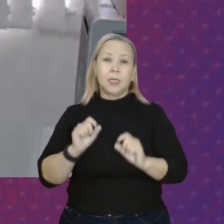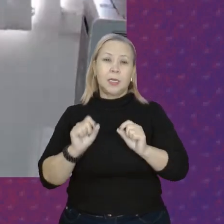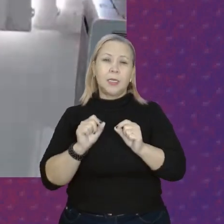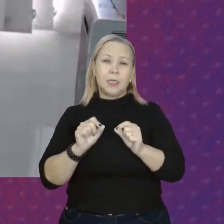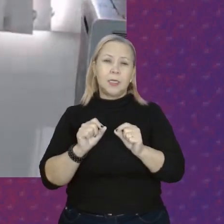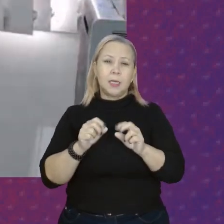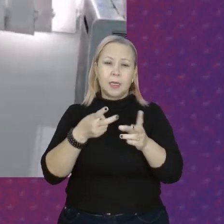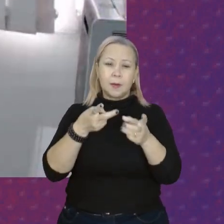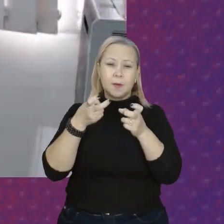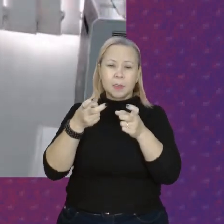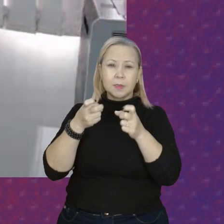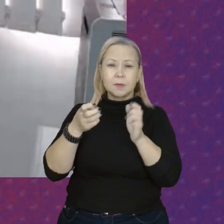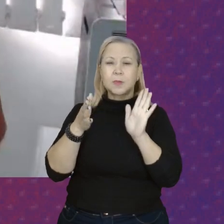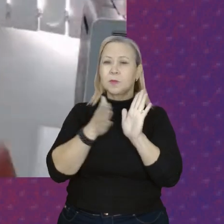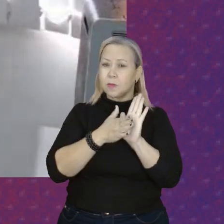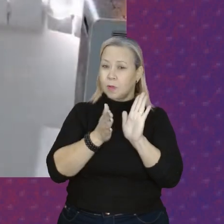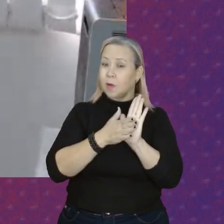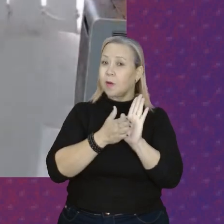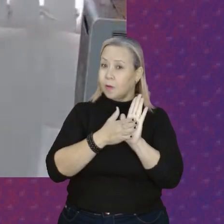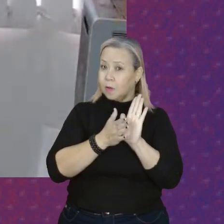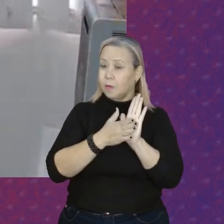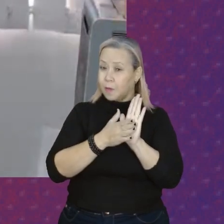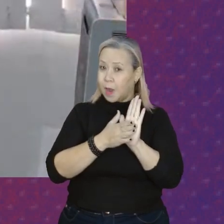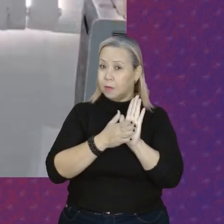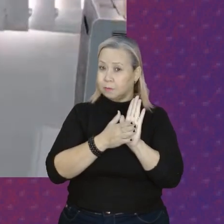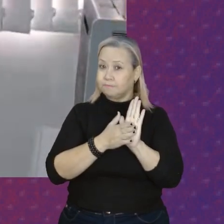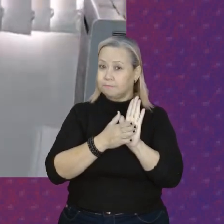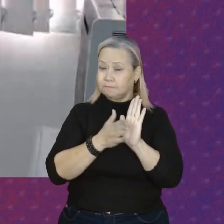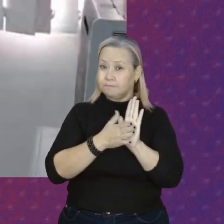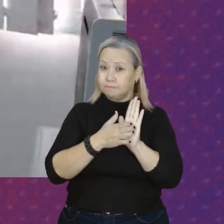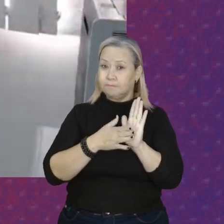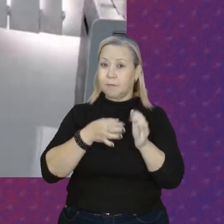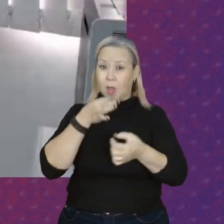como pauta, como plataforma, né,